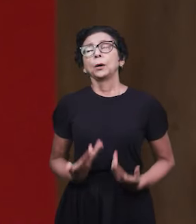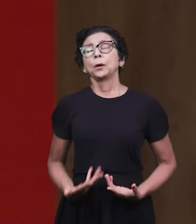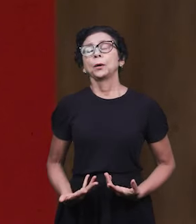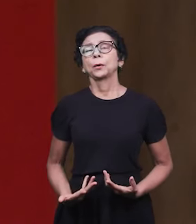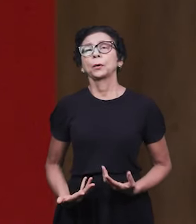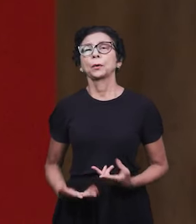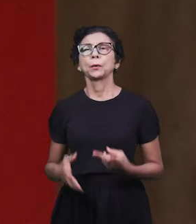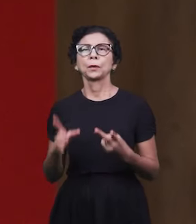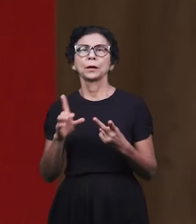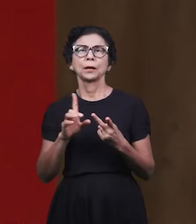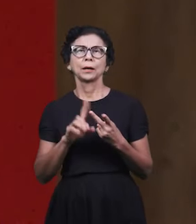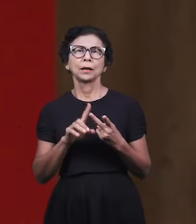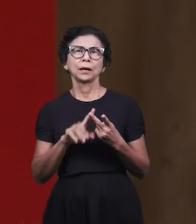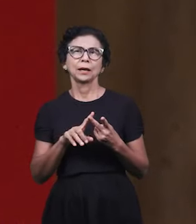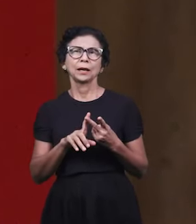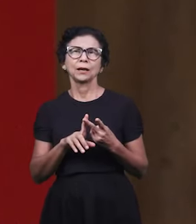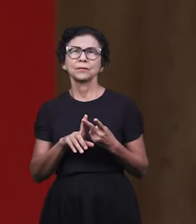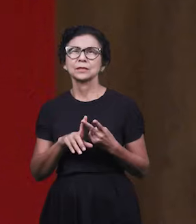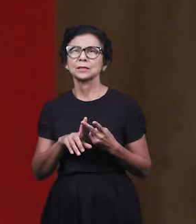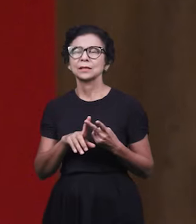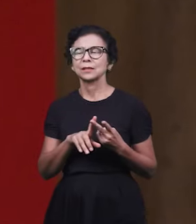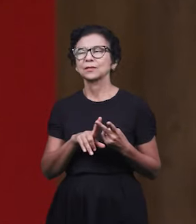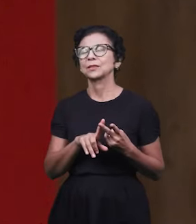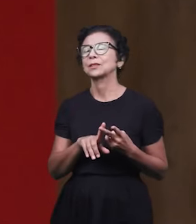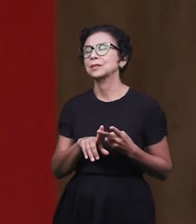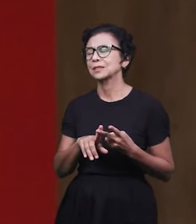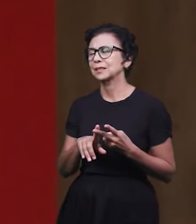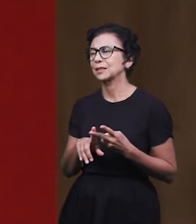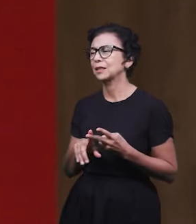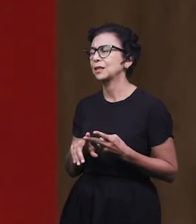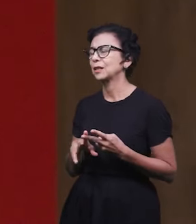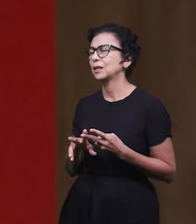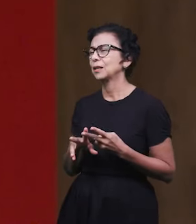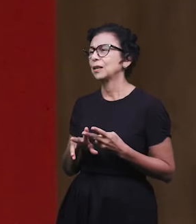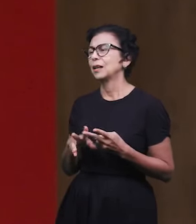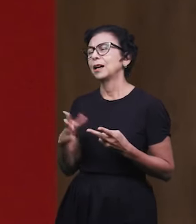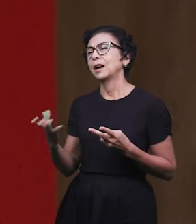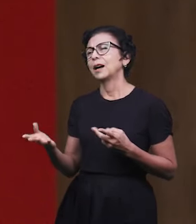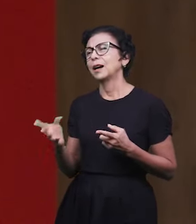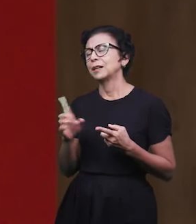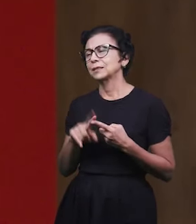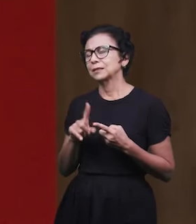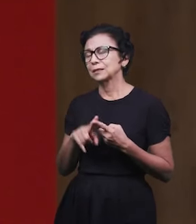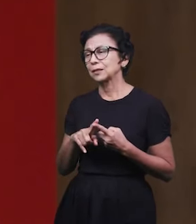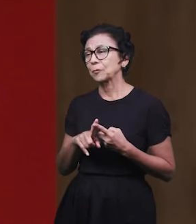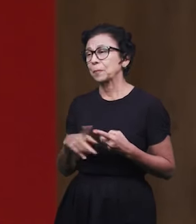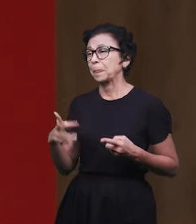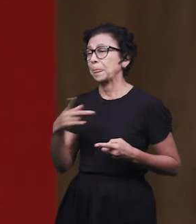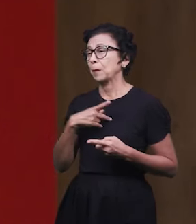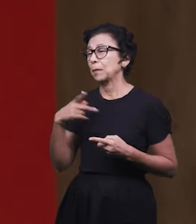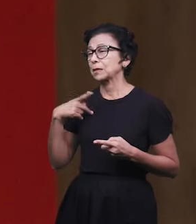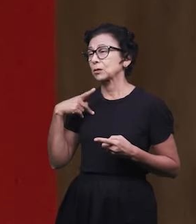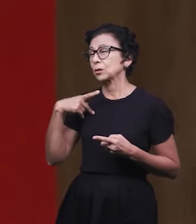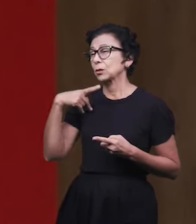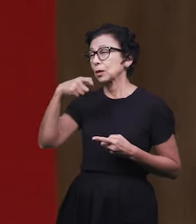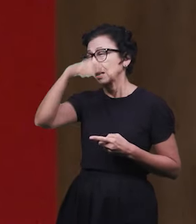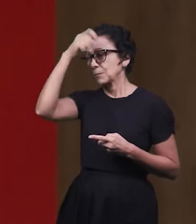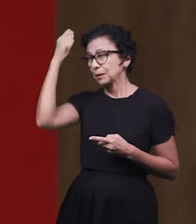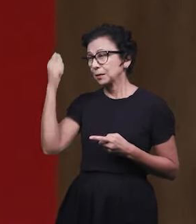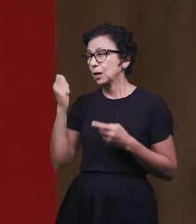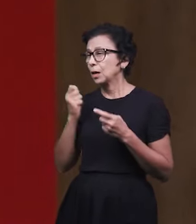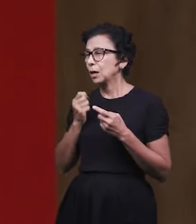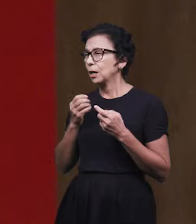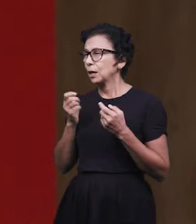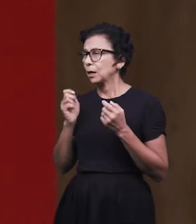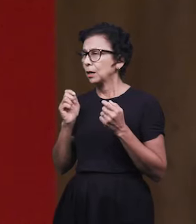Aí eu estava na porta, Amadeu, me dispensa culto hoje, eu quero ir embora, estou muito cansada. Eu trabalhei hoje até quase 6 horas, ela